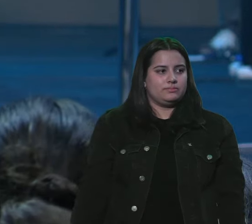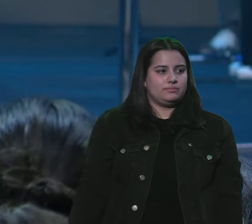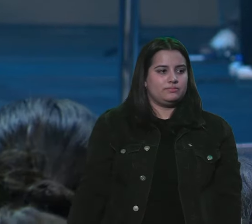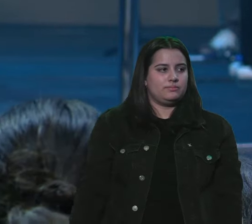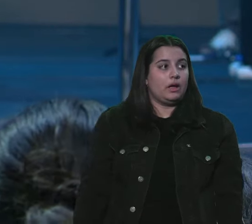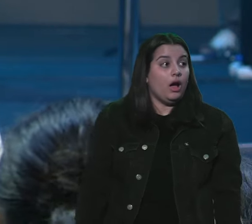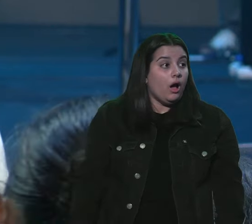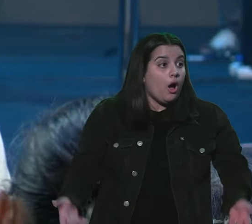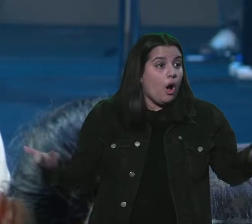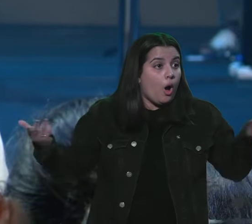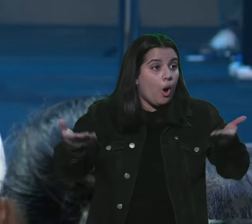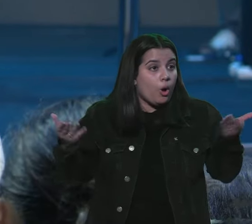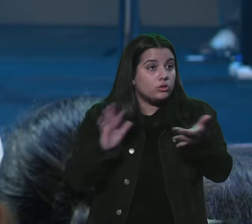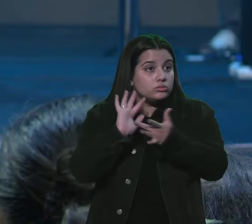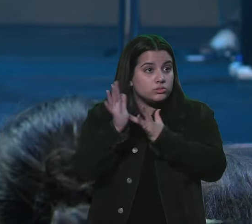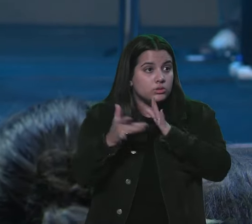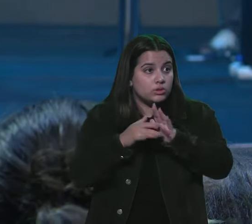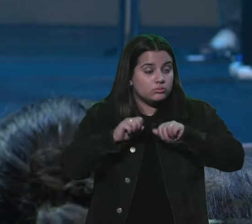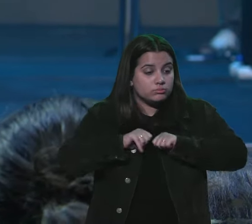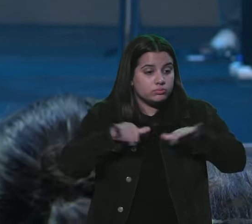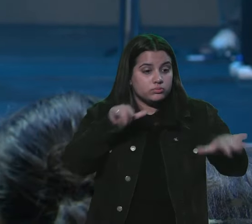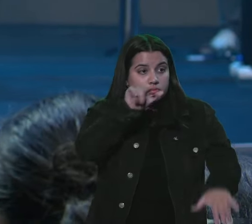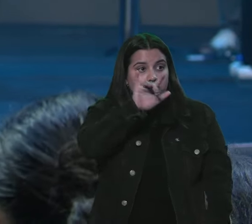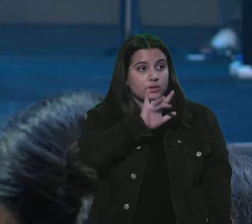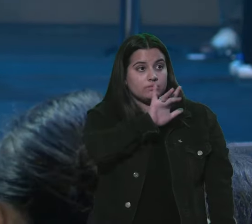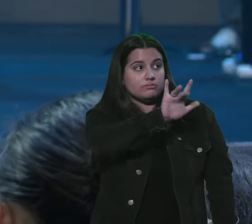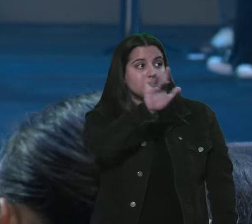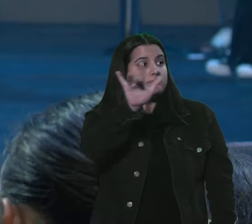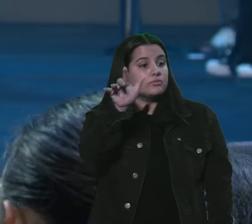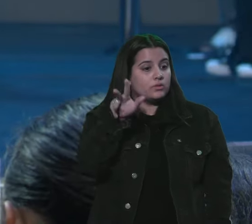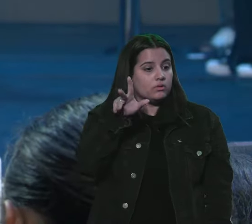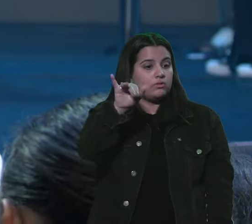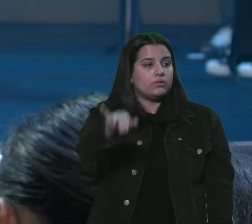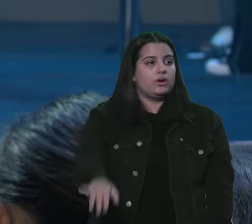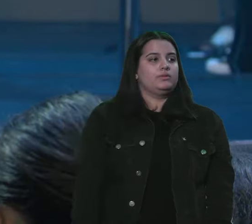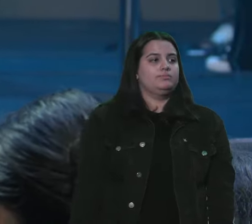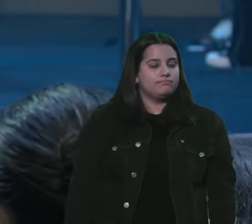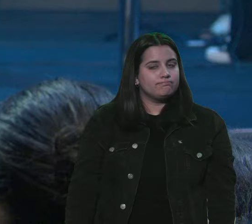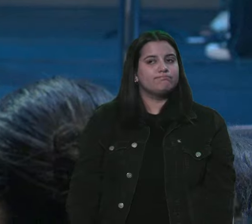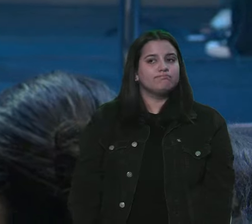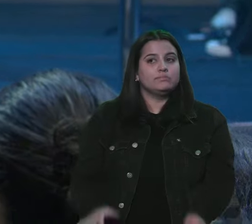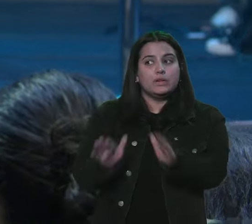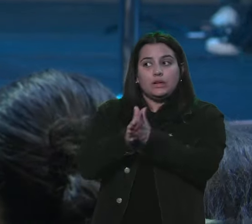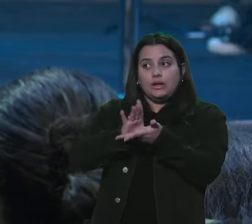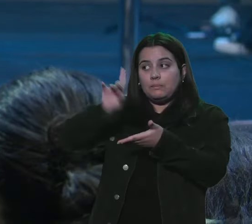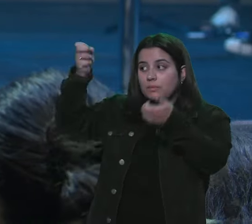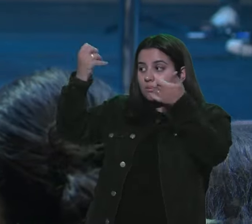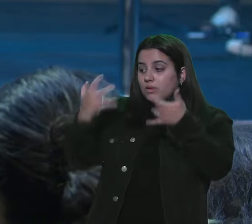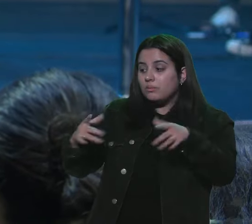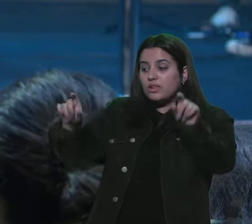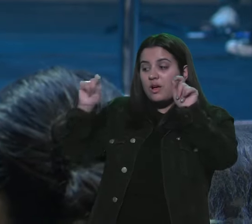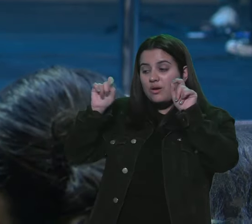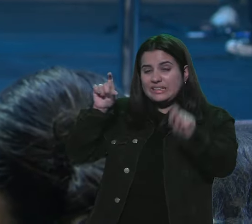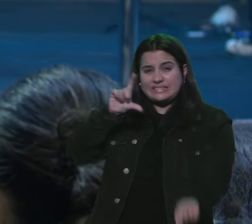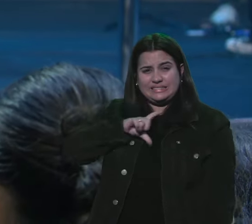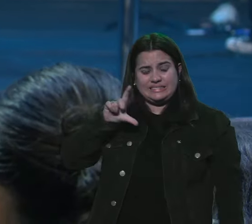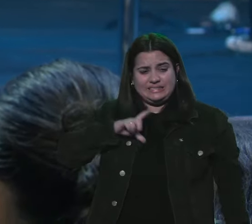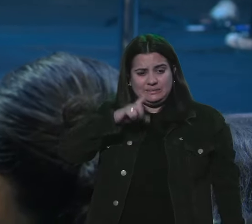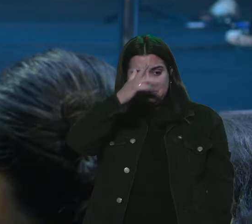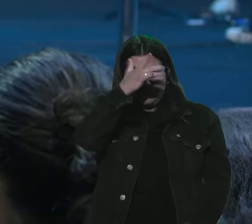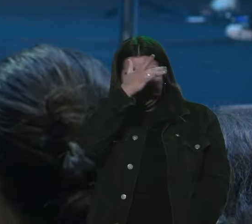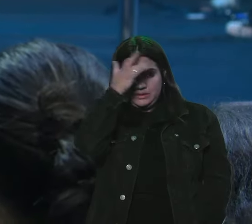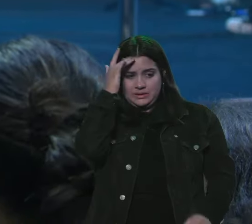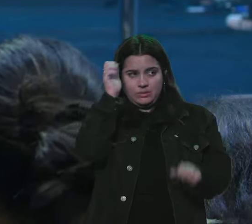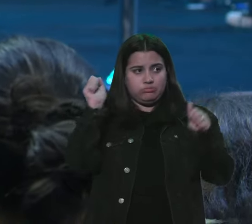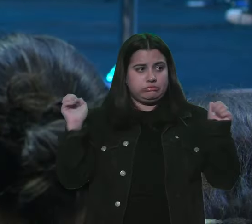Hoje Jesus está passando, você vai tocar no manto dele. A Bíblia dizia que tinha uma multidão,